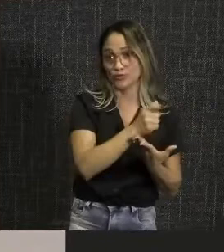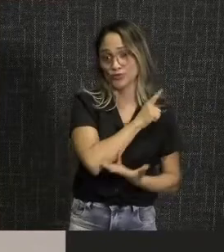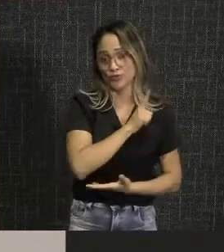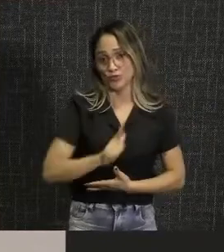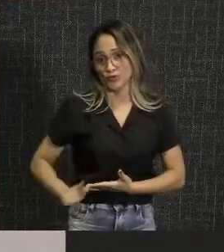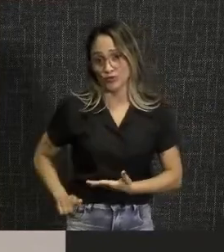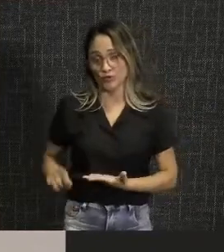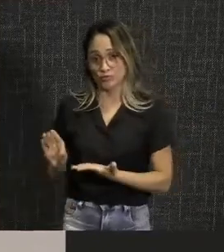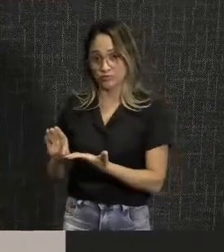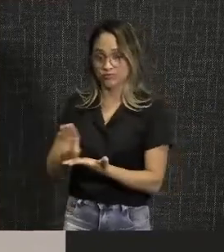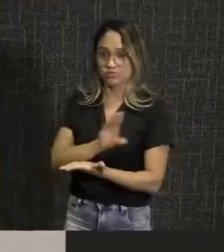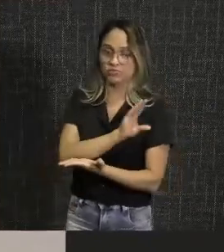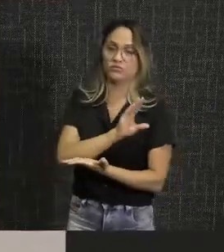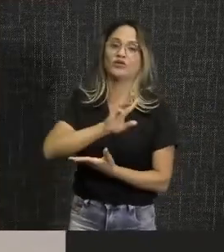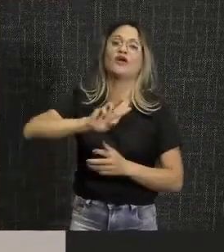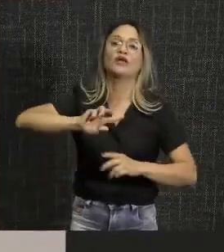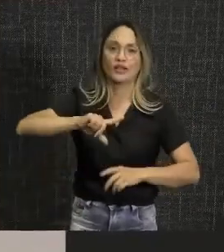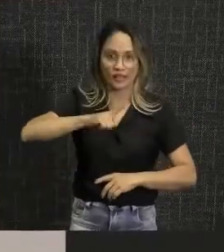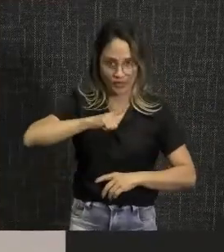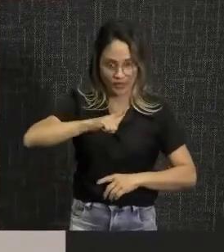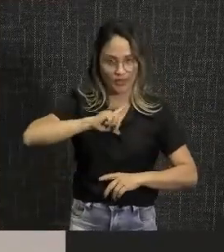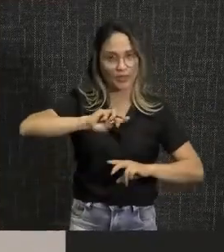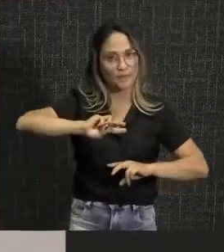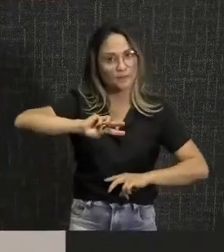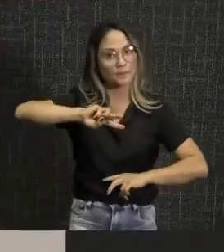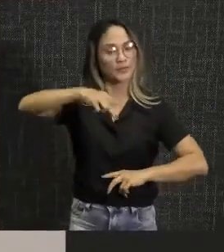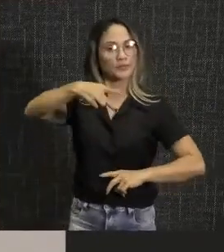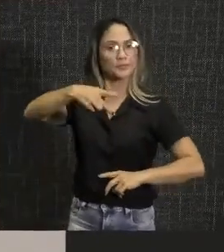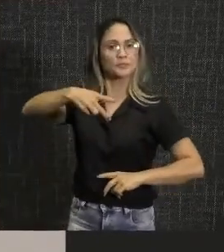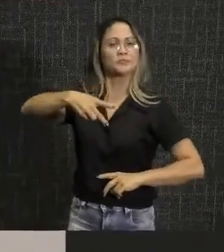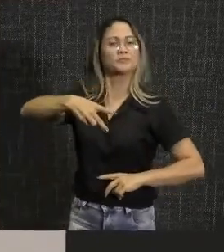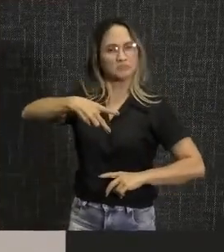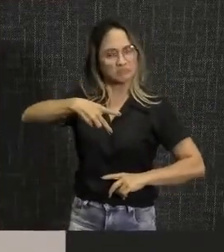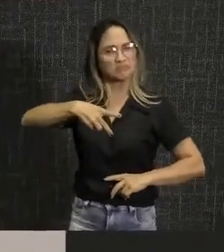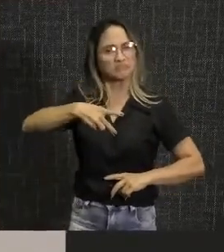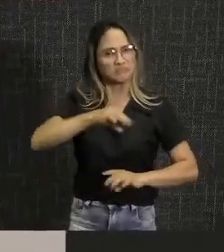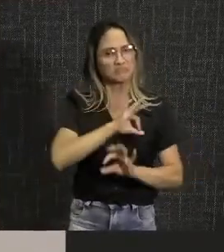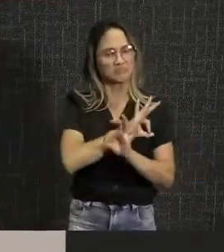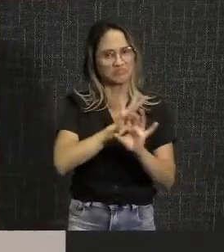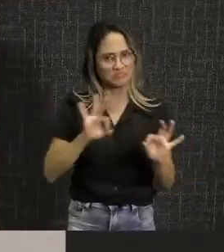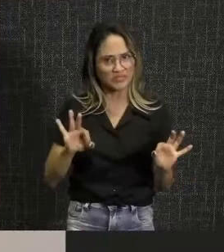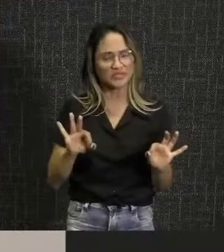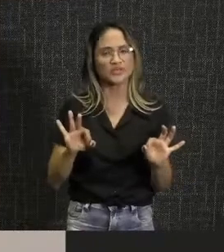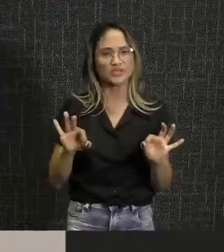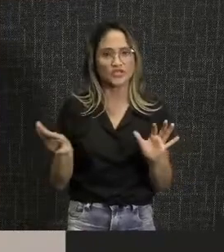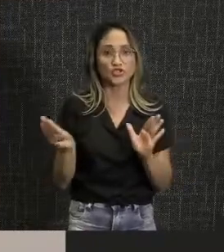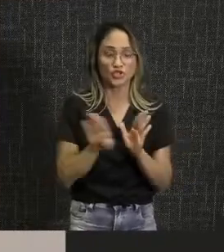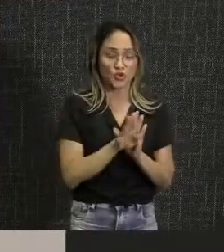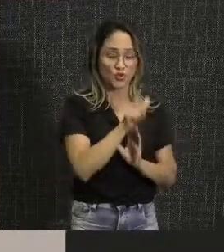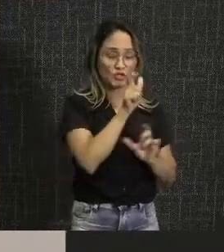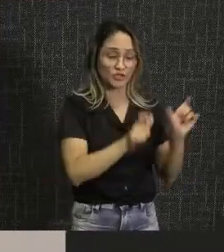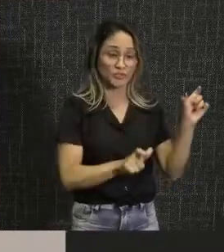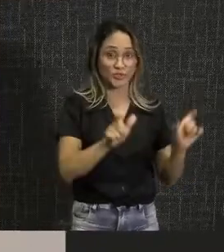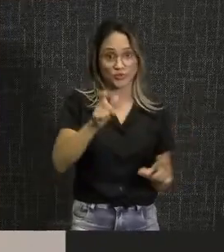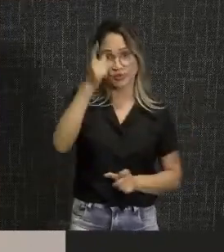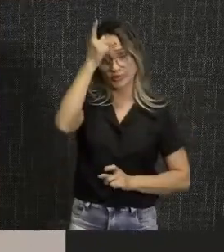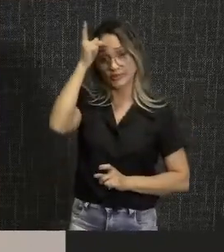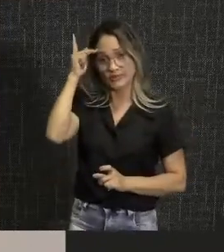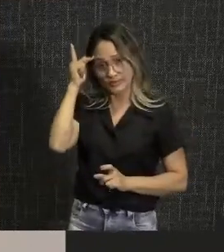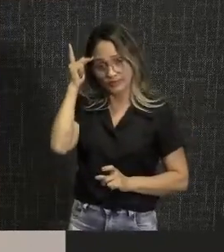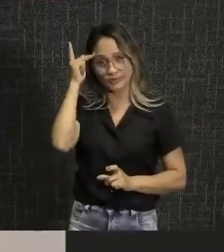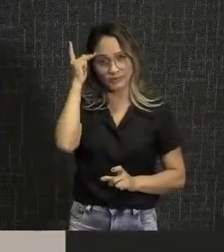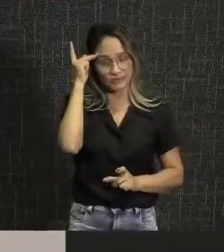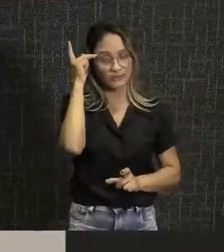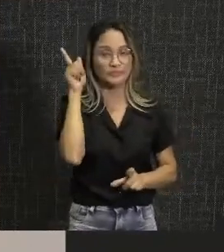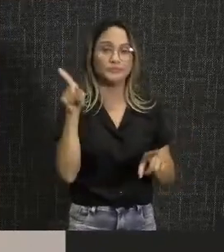de multiplicador muito grande, porque foi bem focado, foi bem feito, na minha opinião. Chegou em quem tinha que chegar, chegou